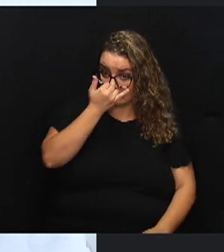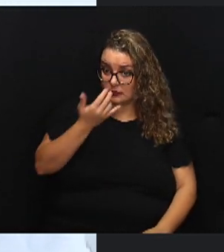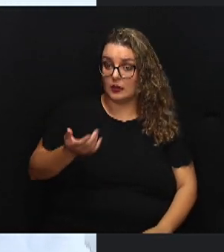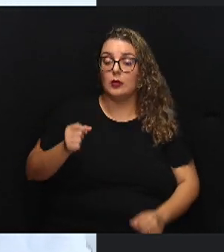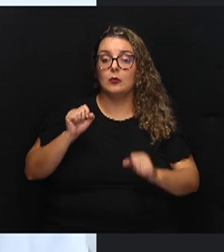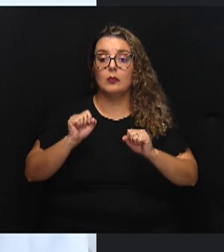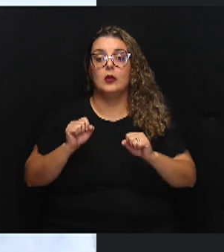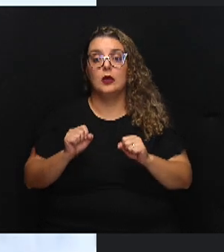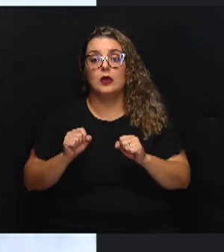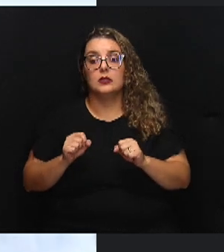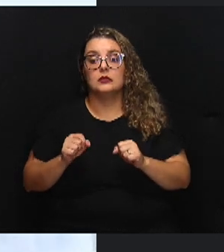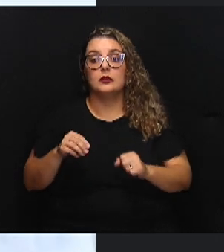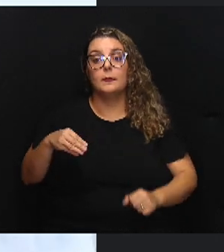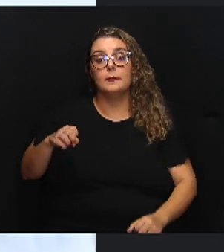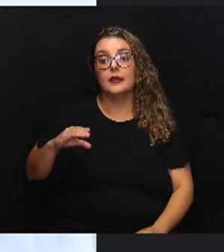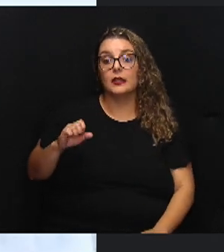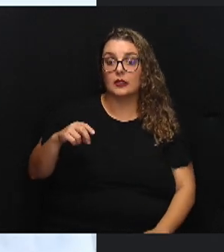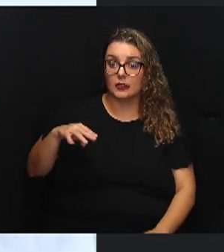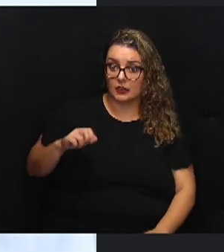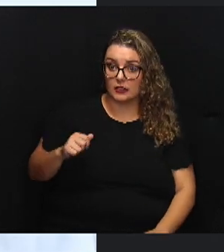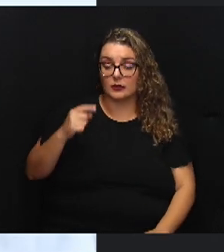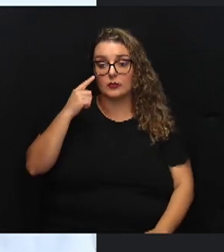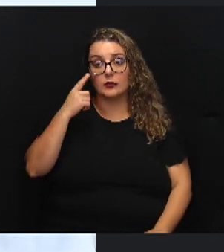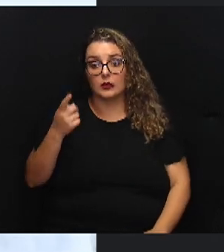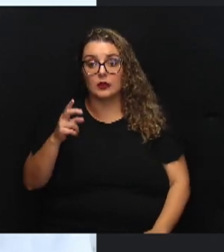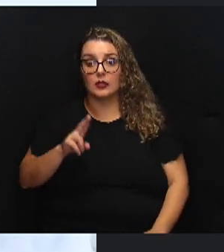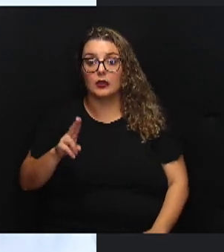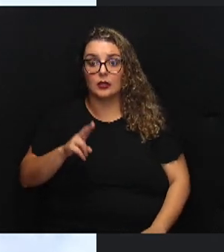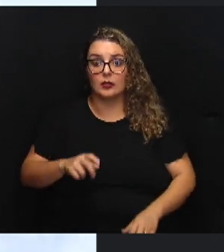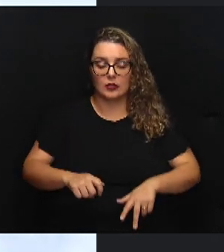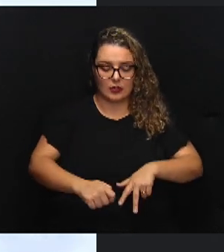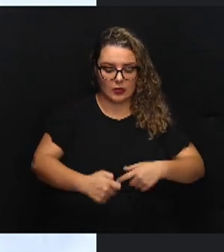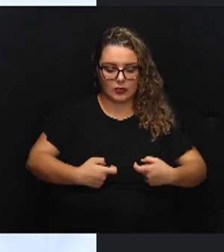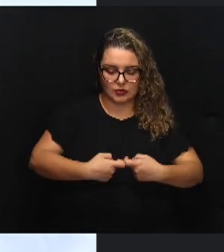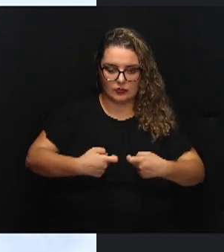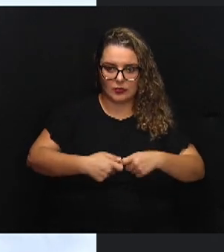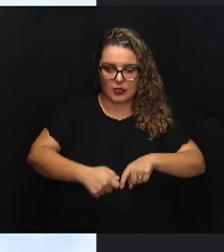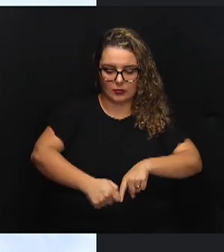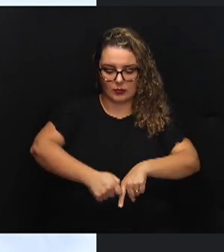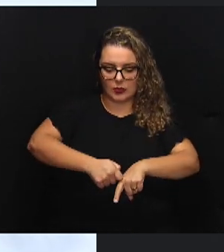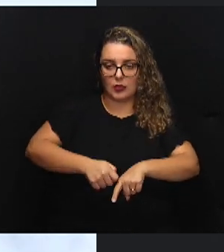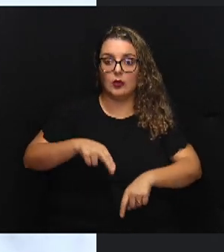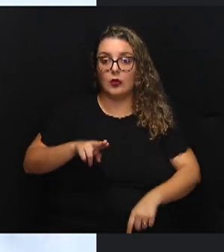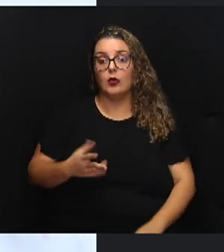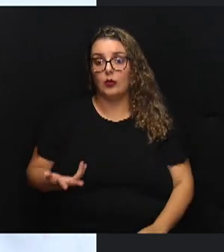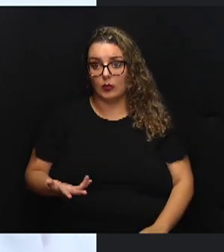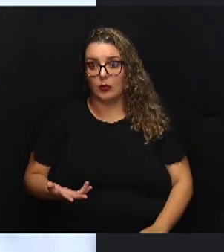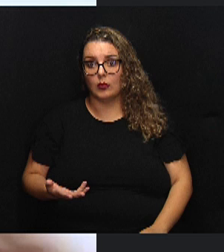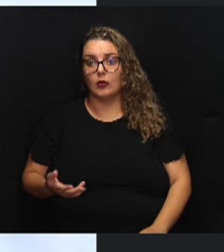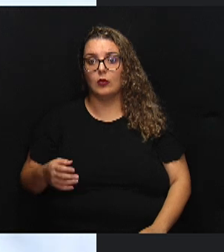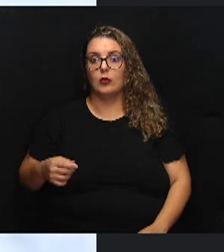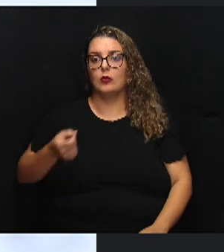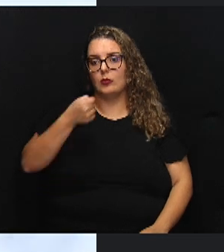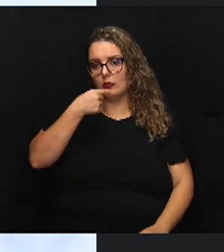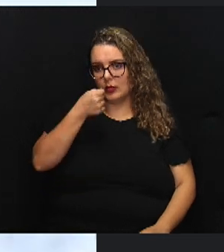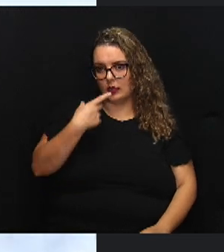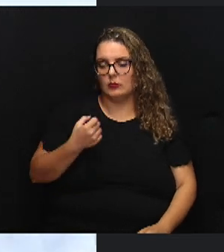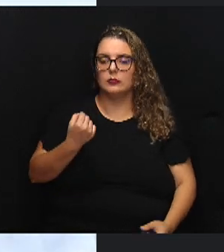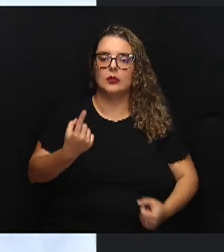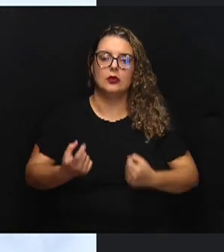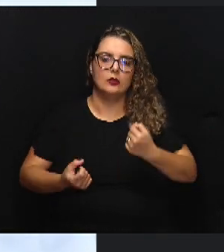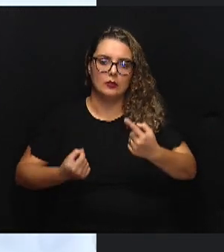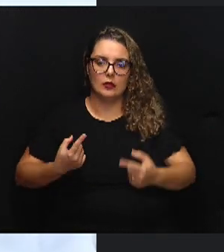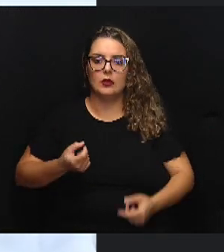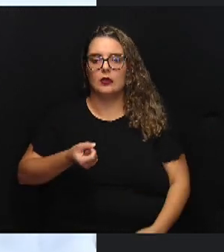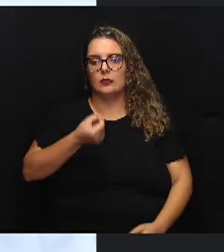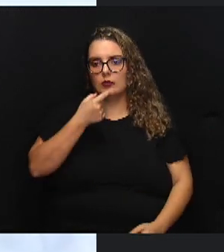forma mecânica, que em geral é o uso de meias elásticas, ou medicamentosa. E aí existem algumas